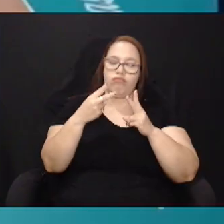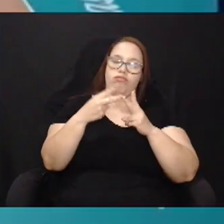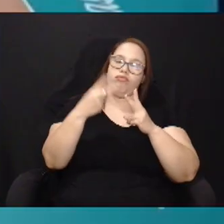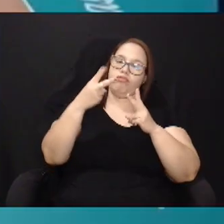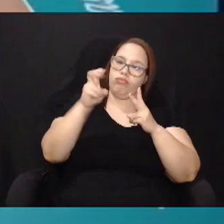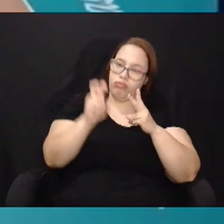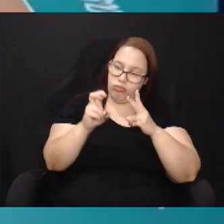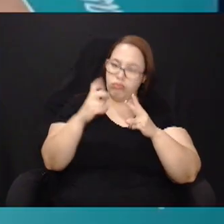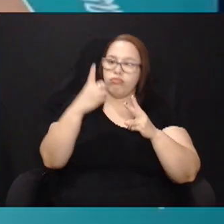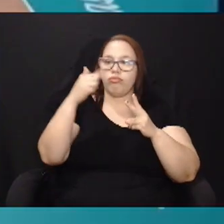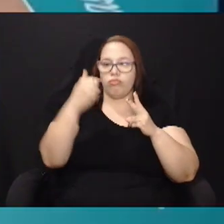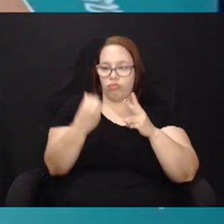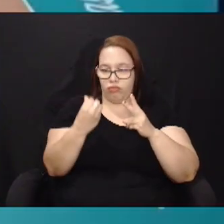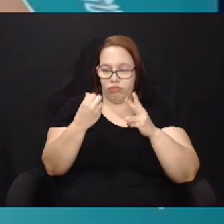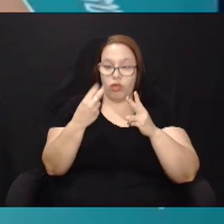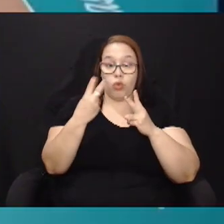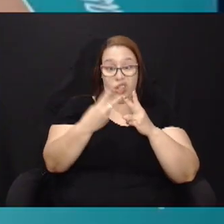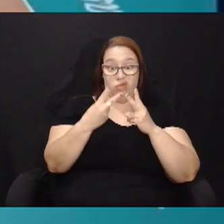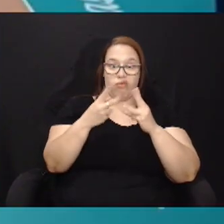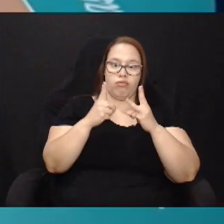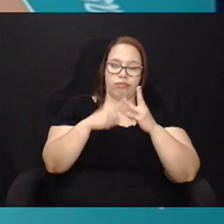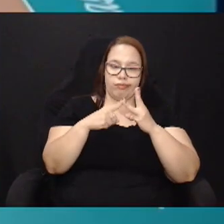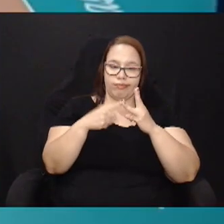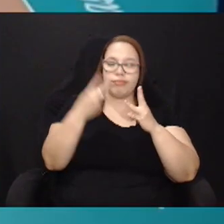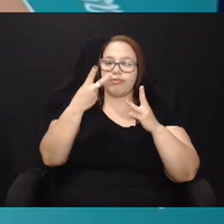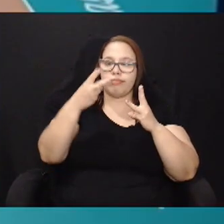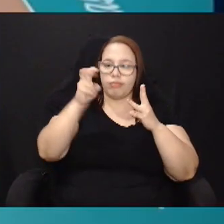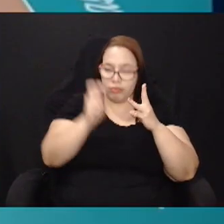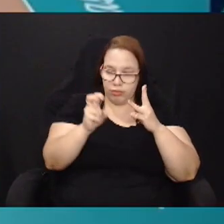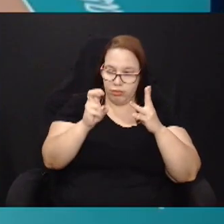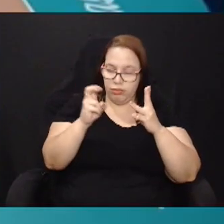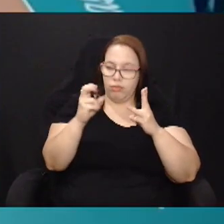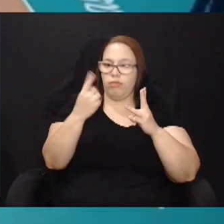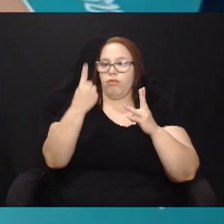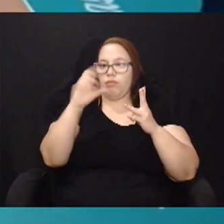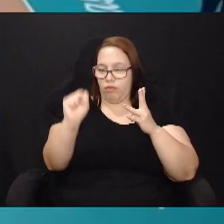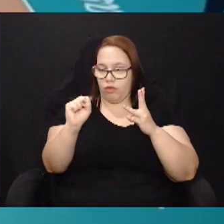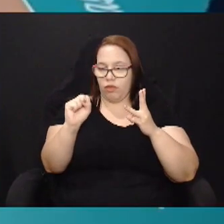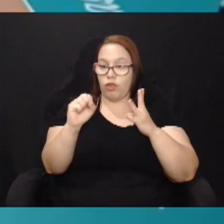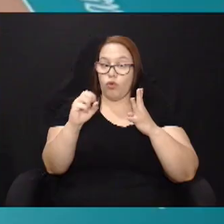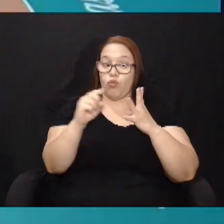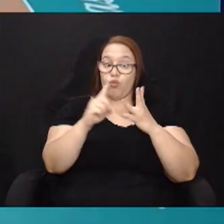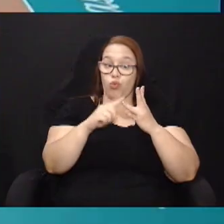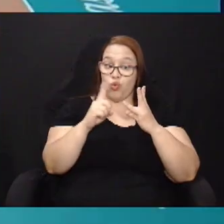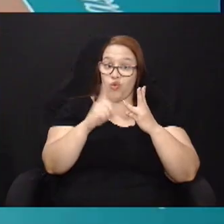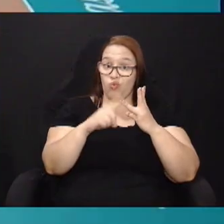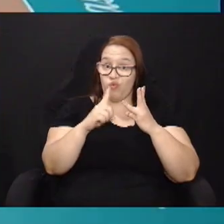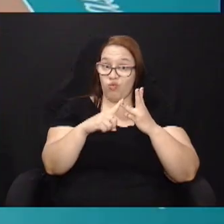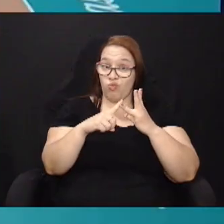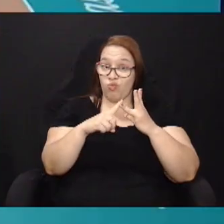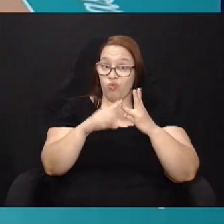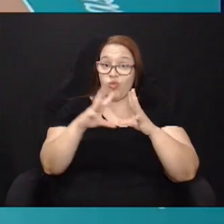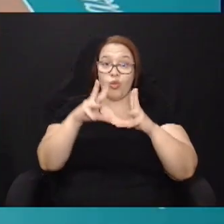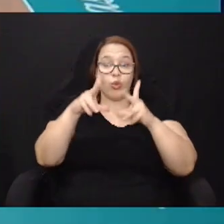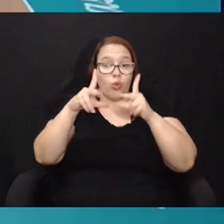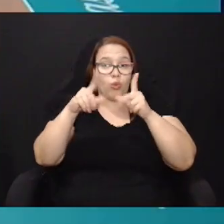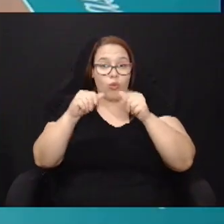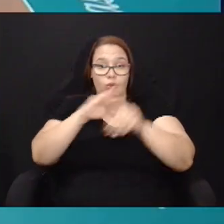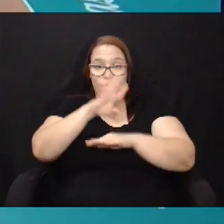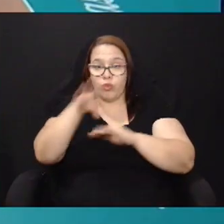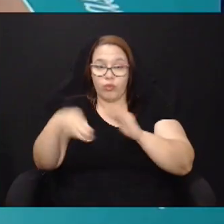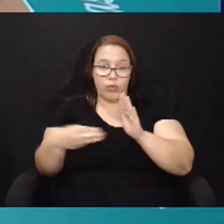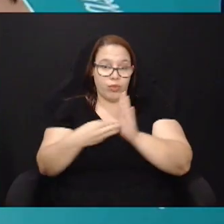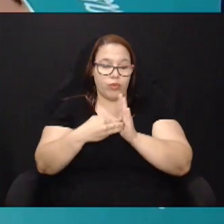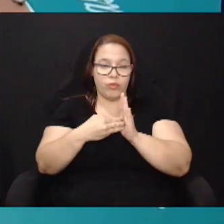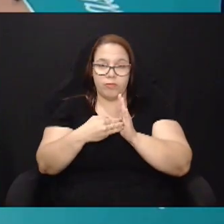25-16 no segundo set e 25-18 no terceiro set. Todos os sets, logo no início,